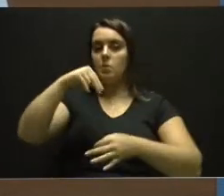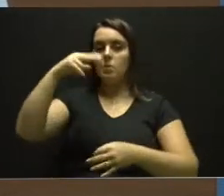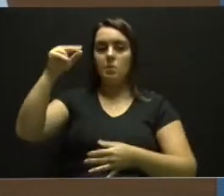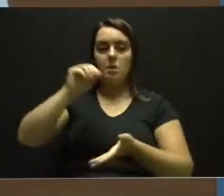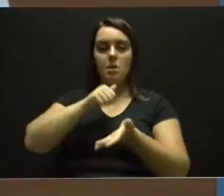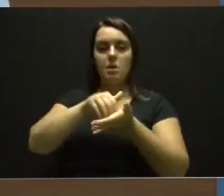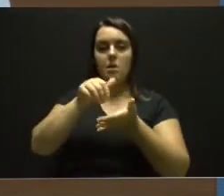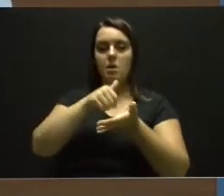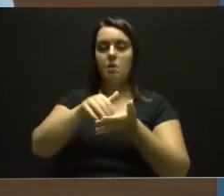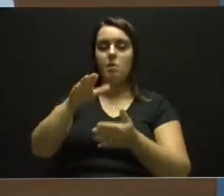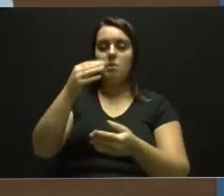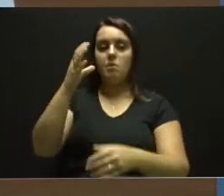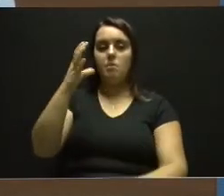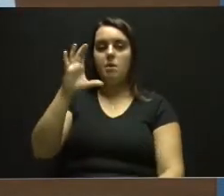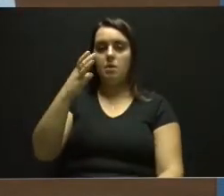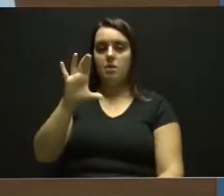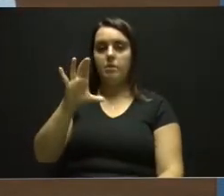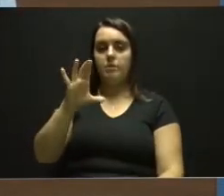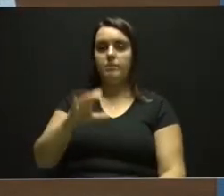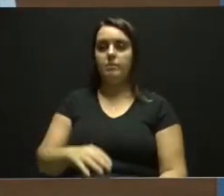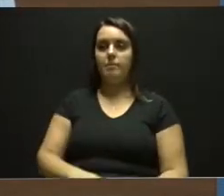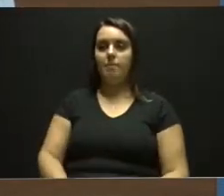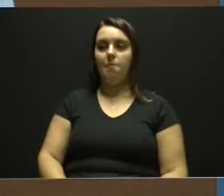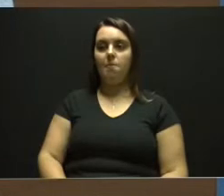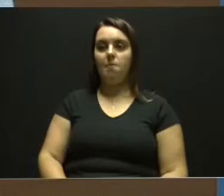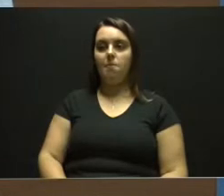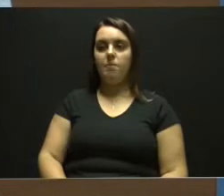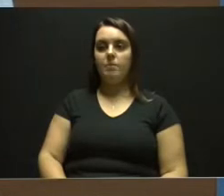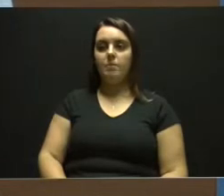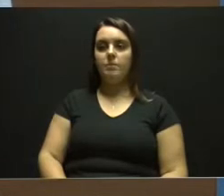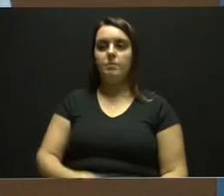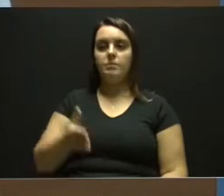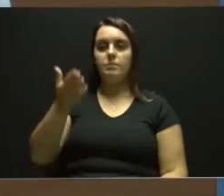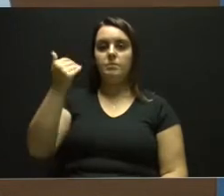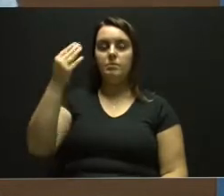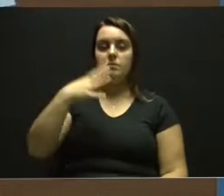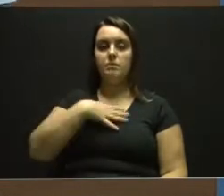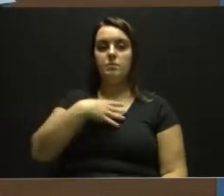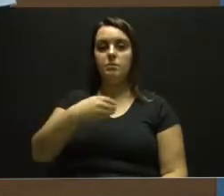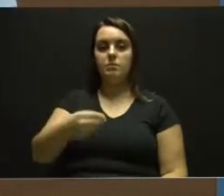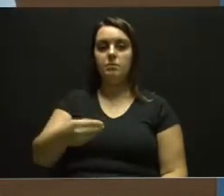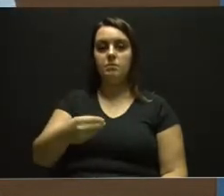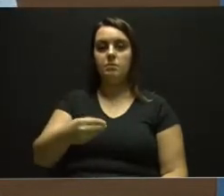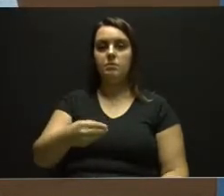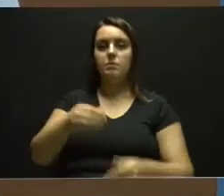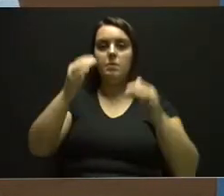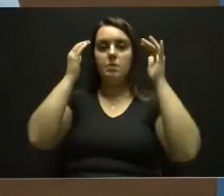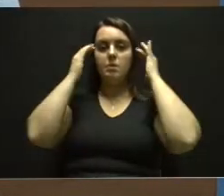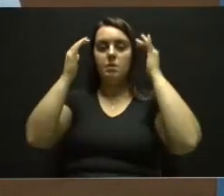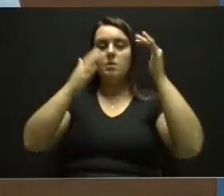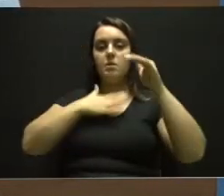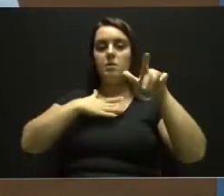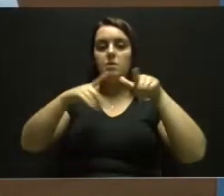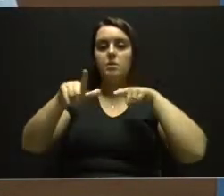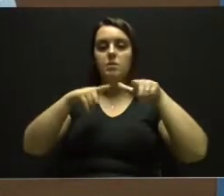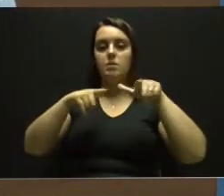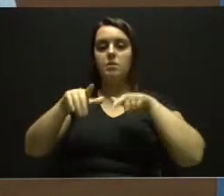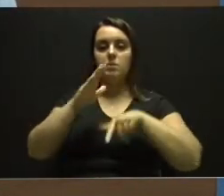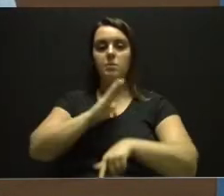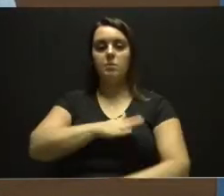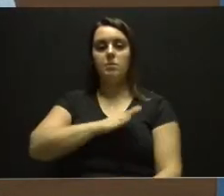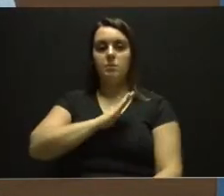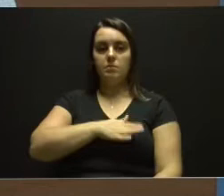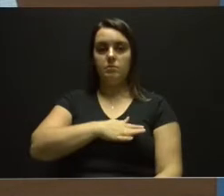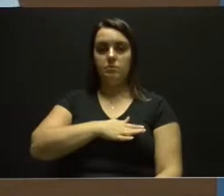button tinha um filho graças a deus faleceu ontem minha esposa dedico meu trabalho com o coração